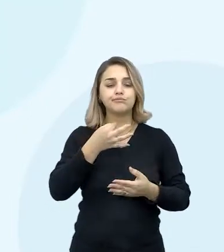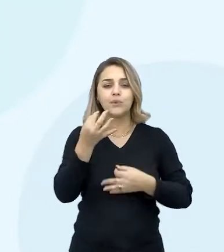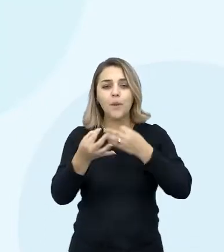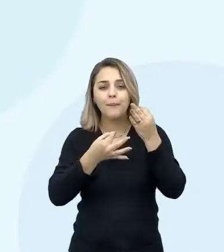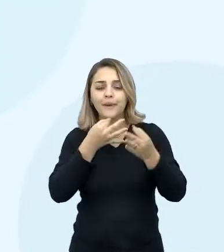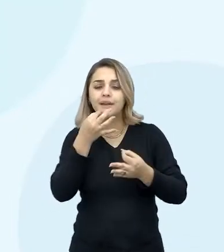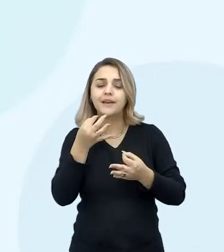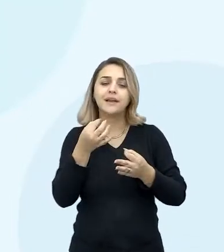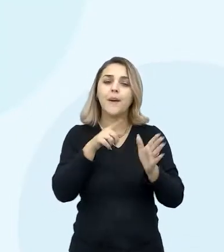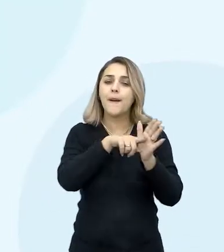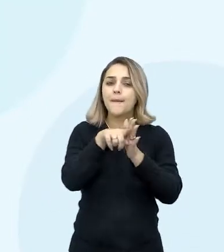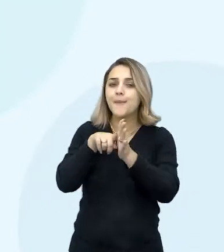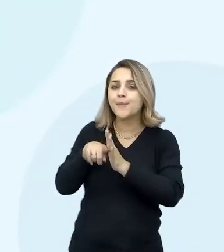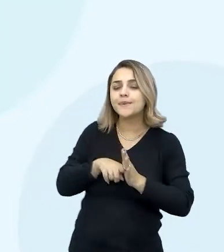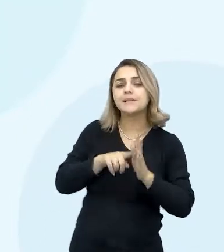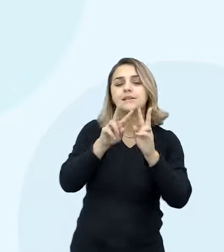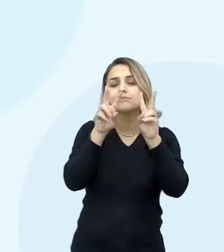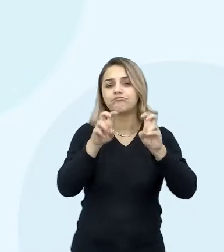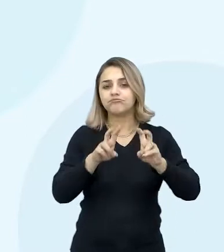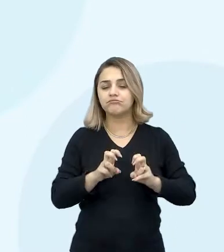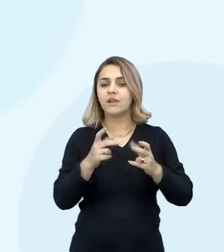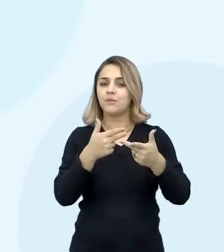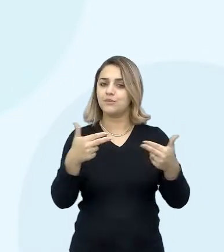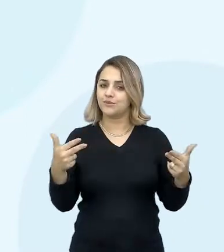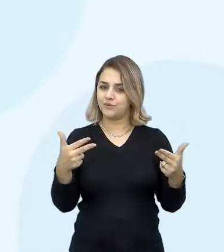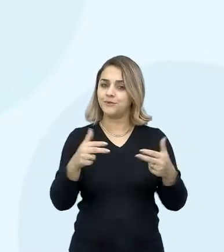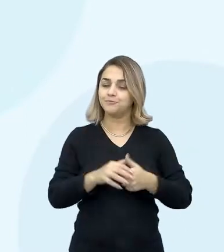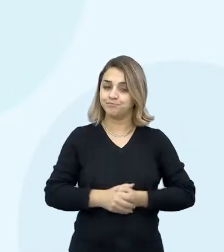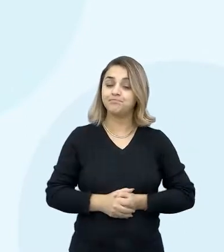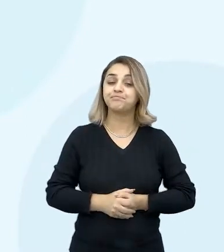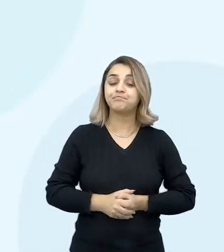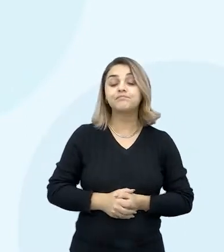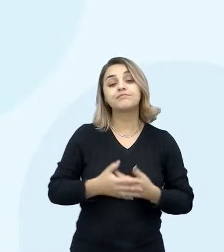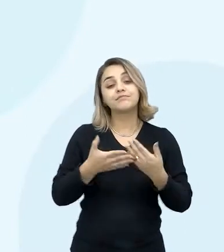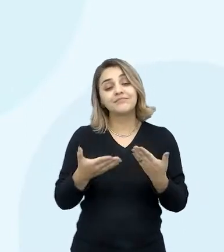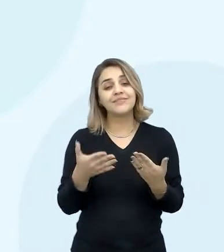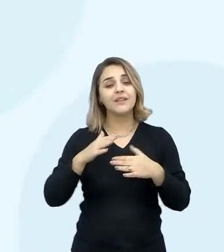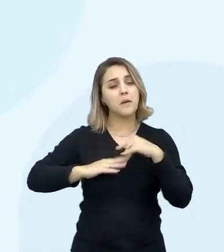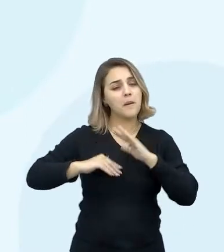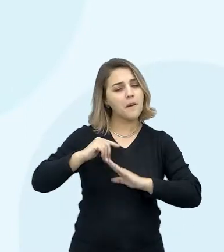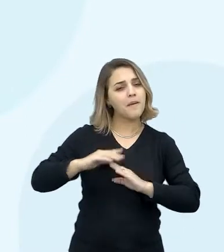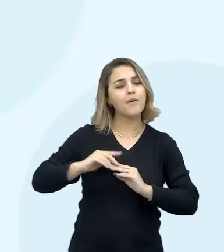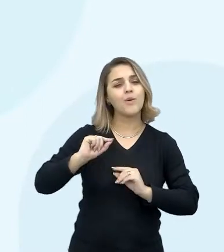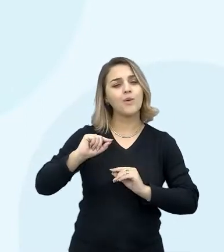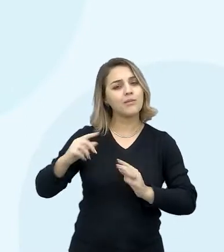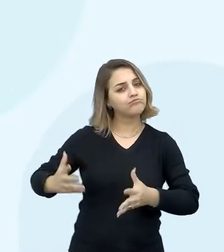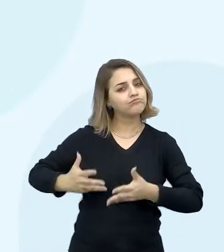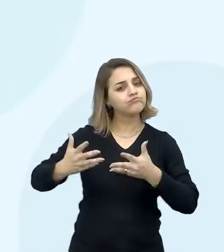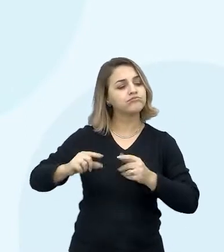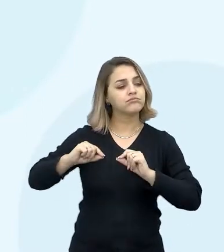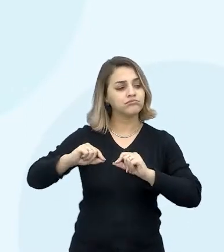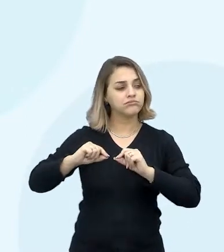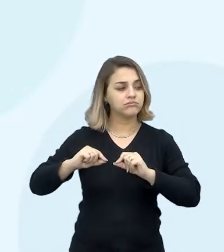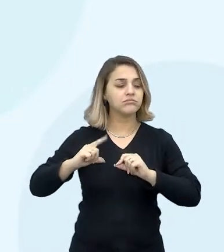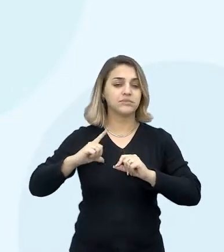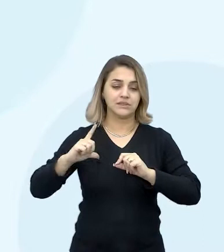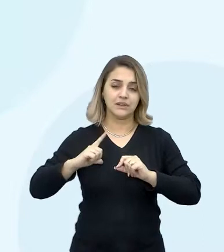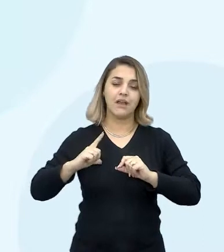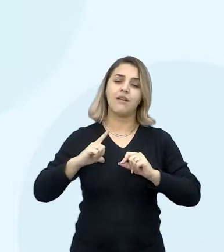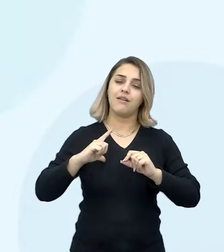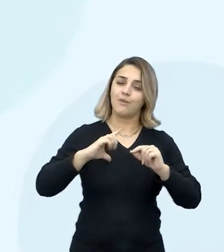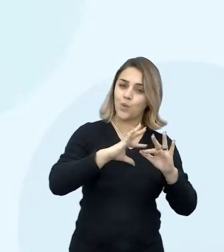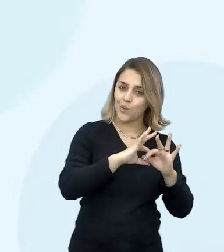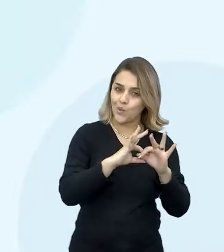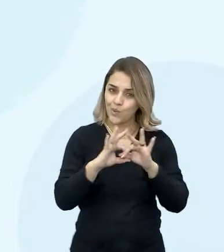e processos de diferentes naturezas. Ao fazer isto, a habilidade nos pede que a gente busque sempre